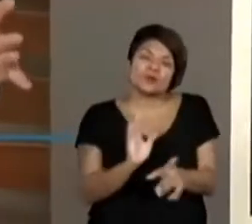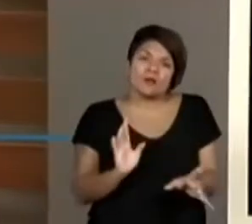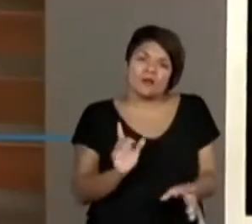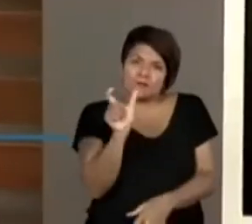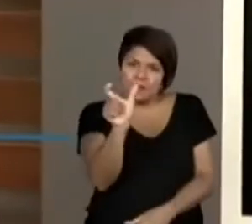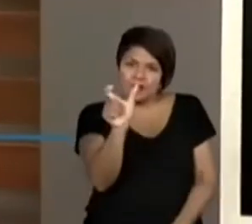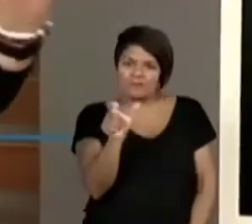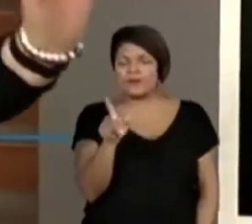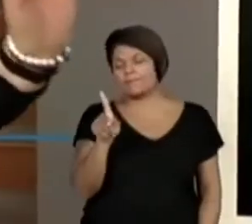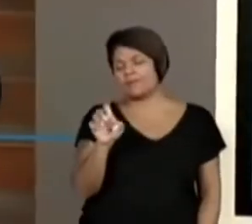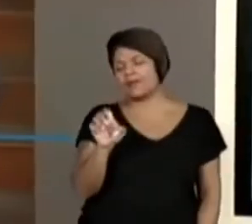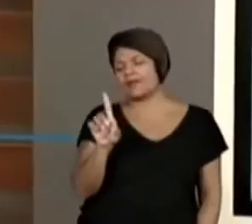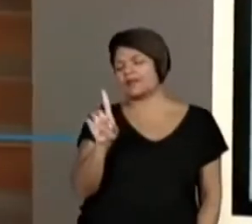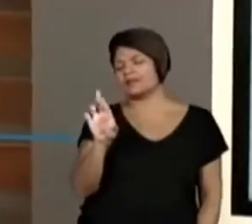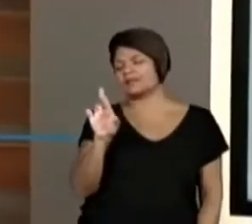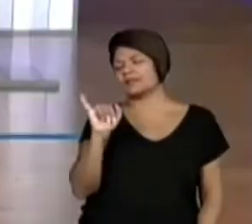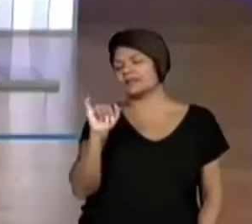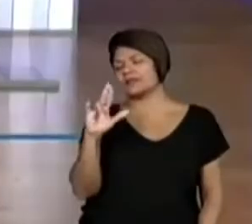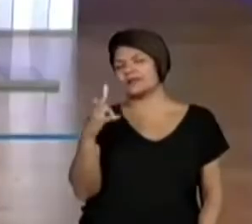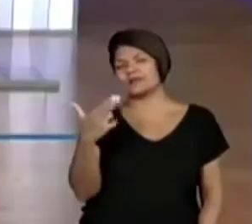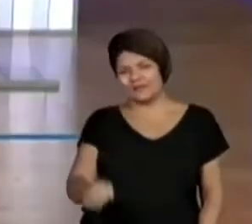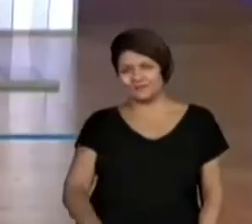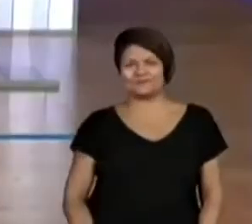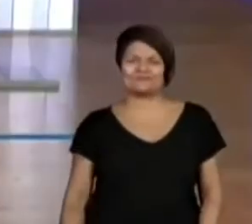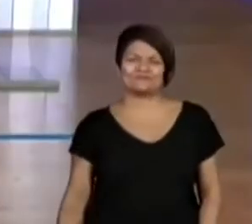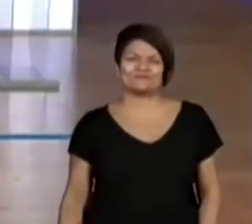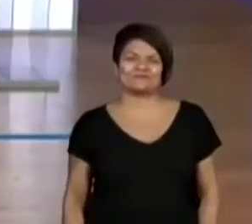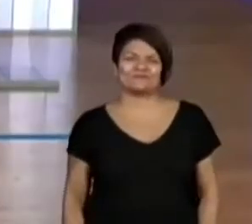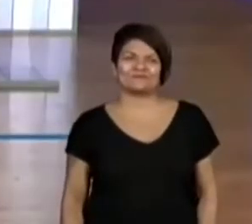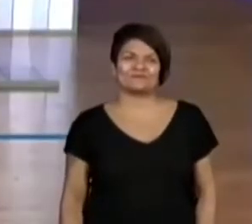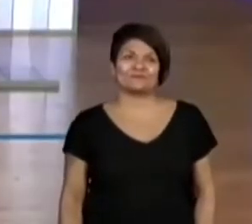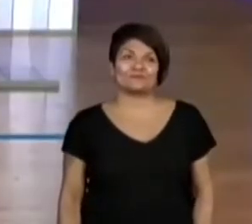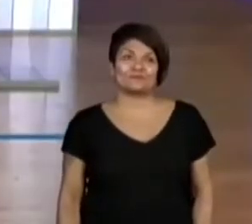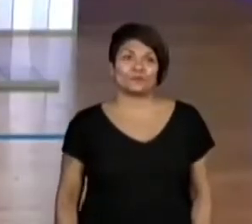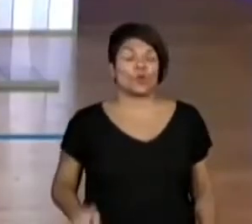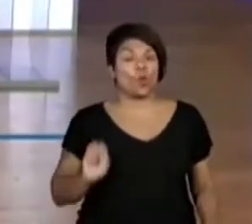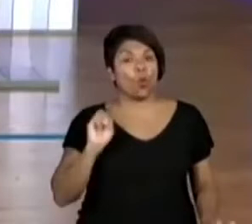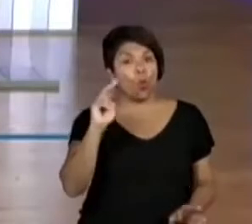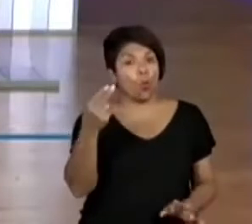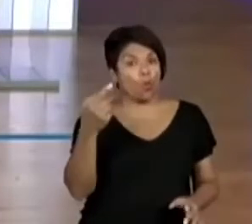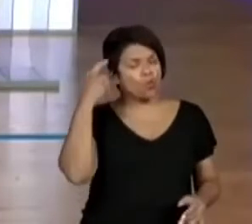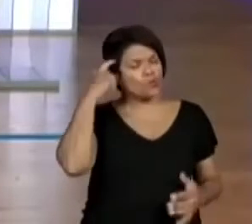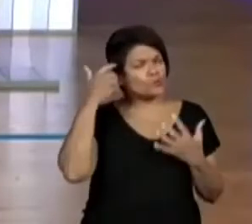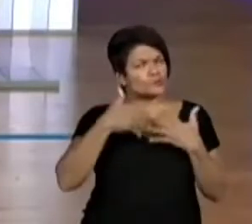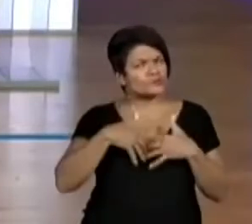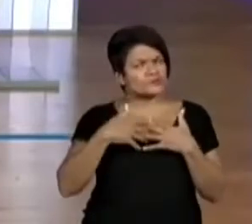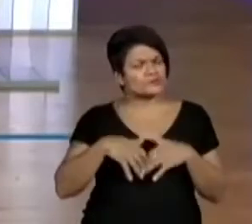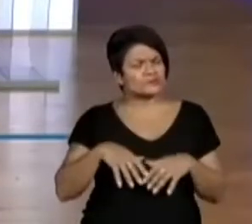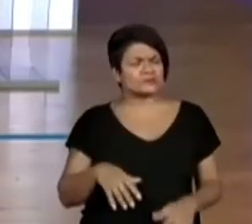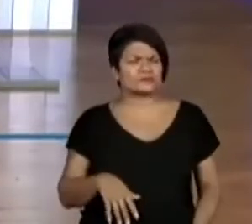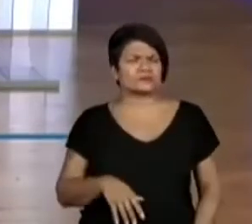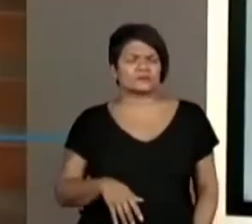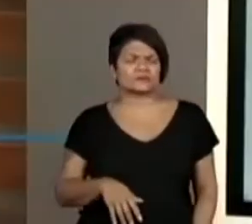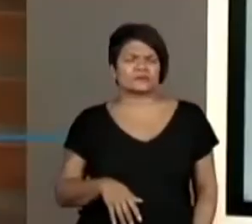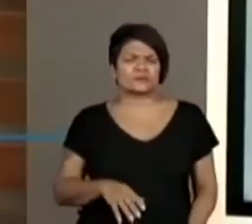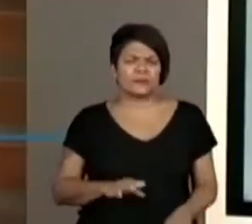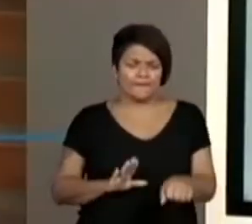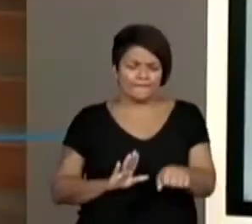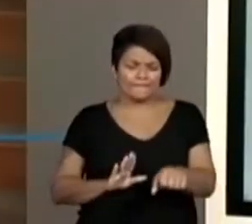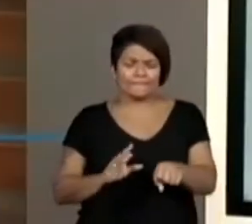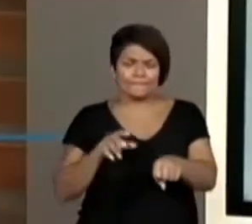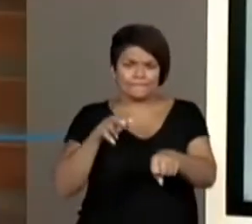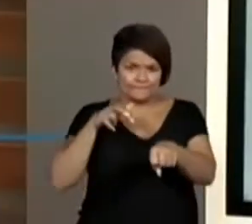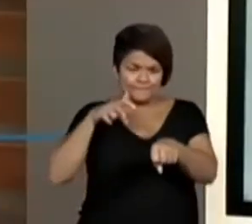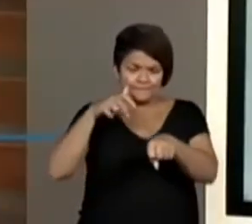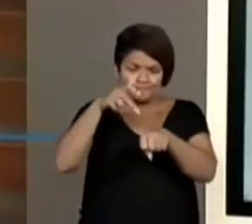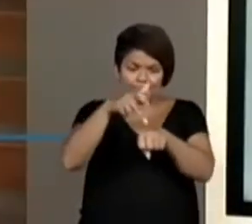pedrinha. Mas também a gente poderia dizer um pensar assim. Pisei. Será que eu consigo lembrar alguma